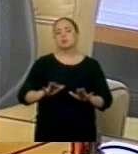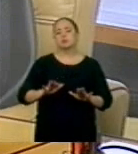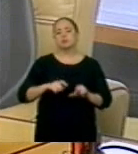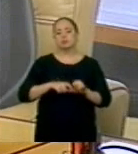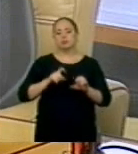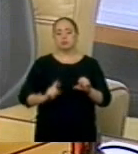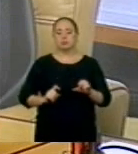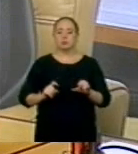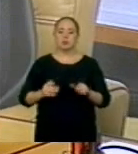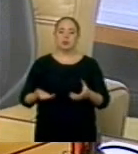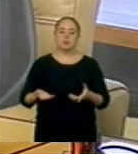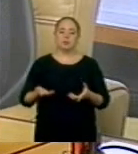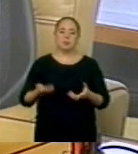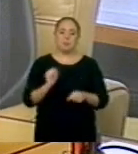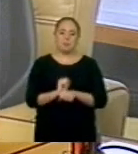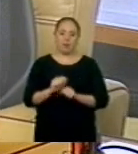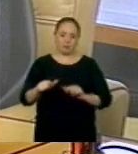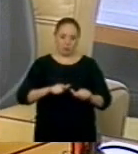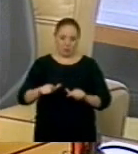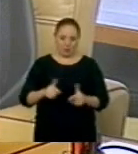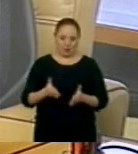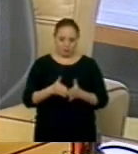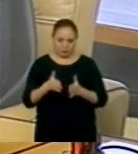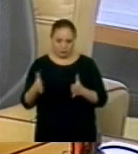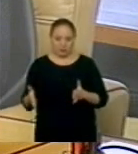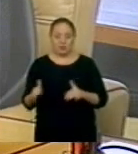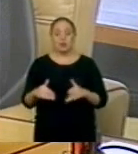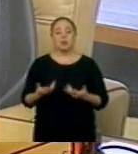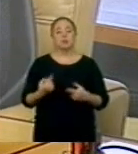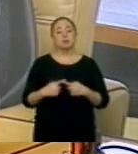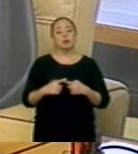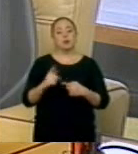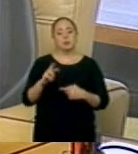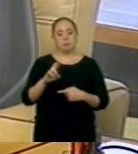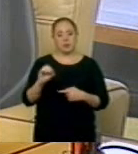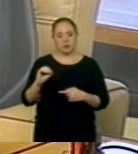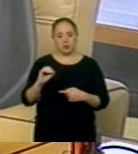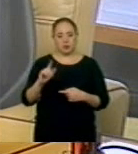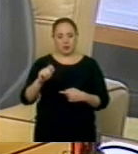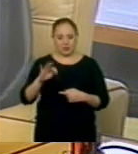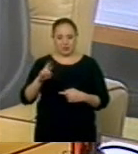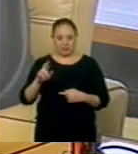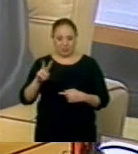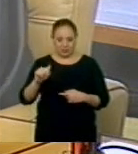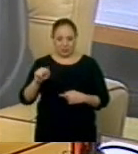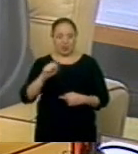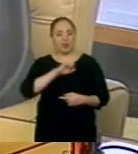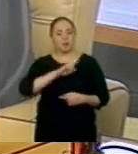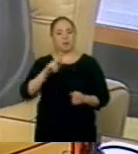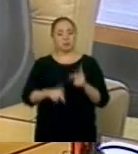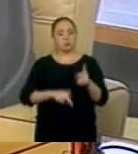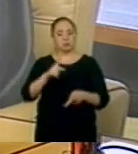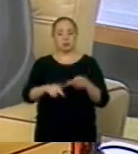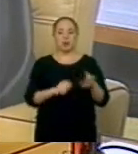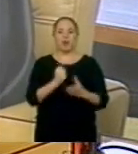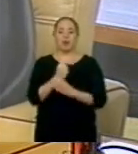para exercício do mandato. Afinal, a plenitude das prerrogativas de representação popular são garantidas no